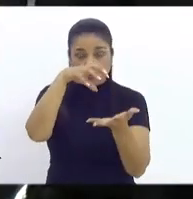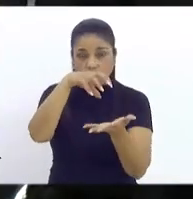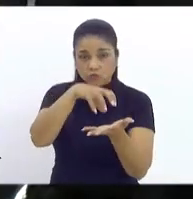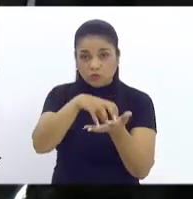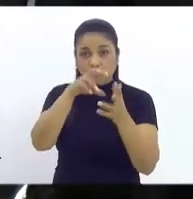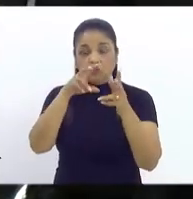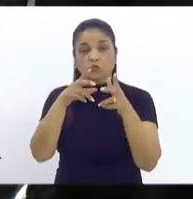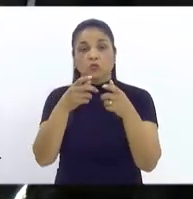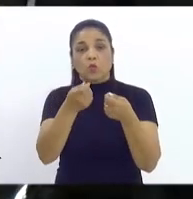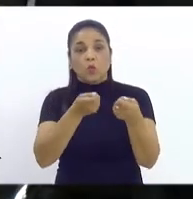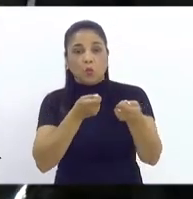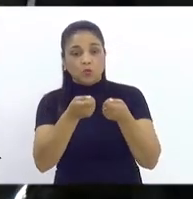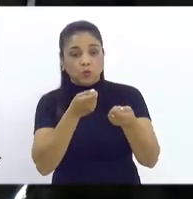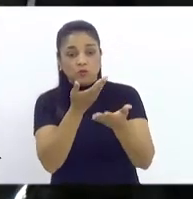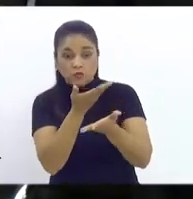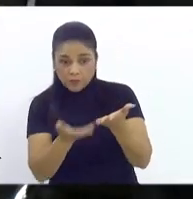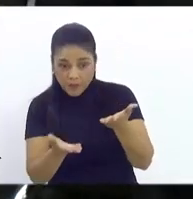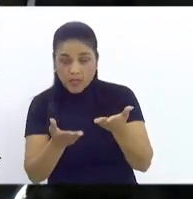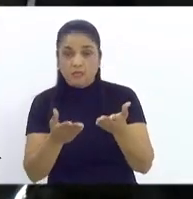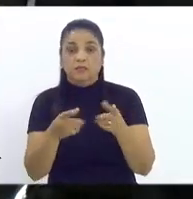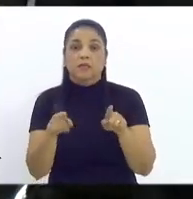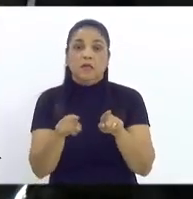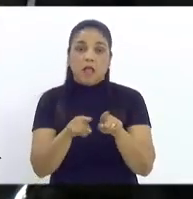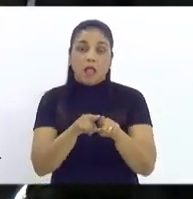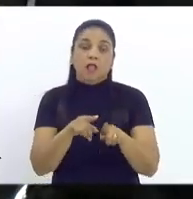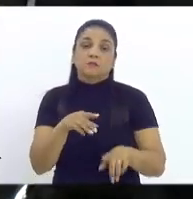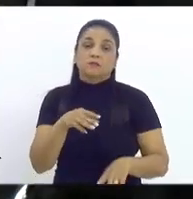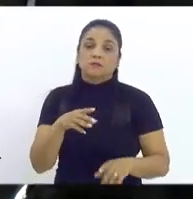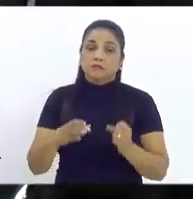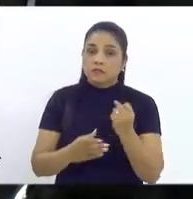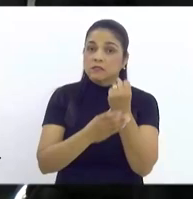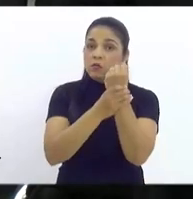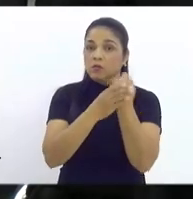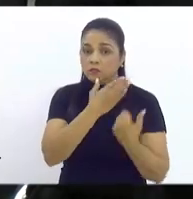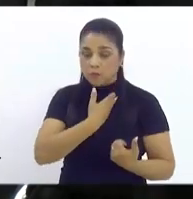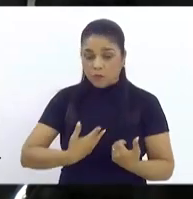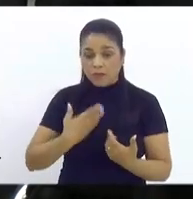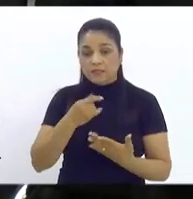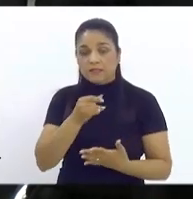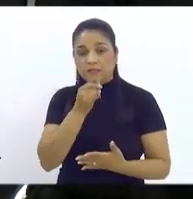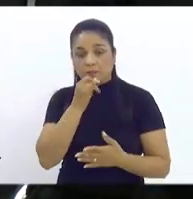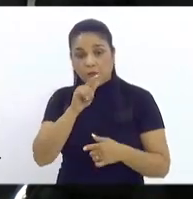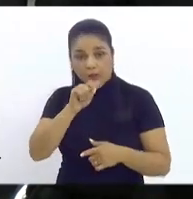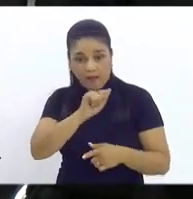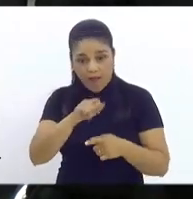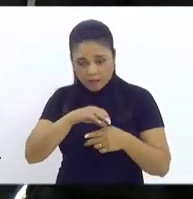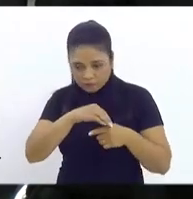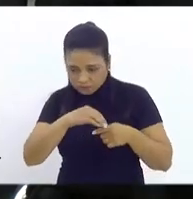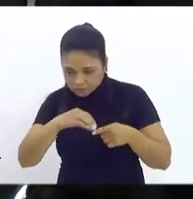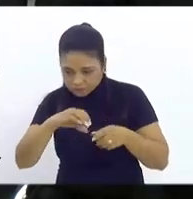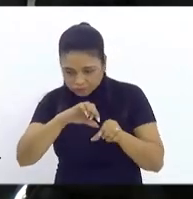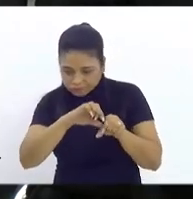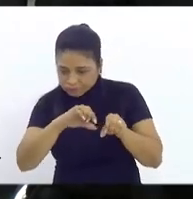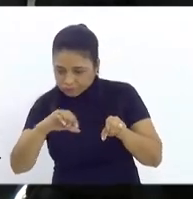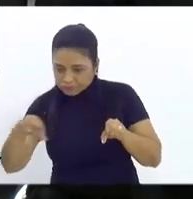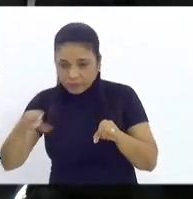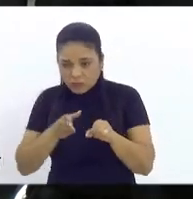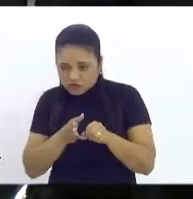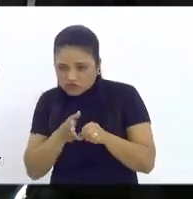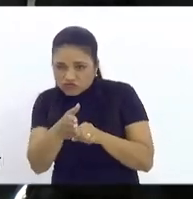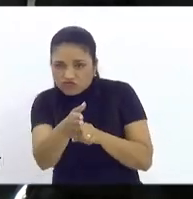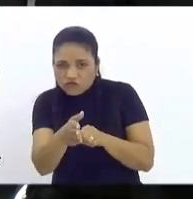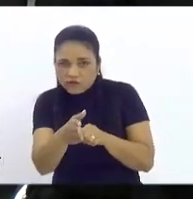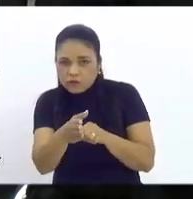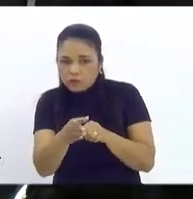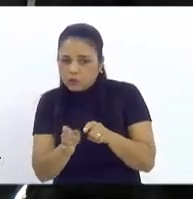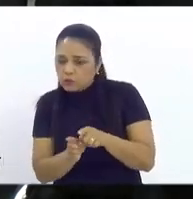tema de segurança pública, porque há um desvio do gás que hoje é distribuído pela companhia, assim como existe